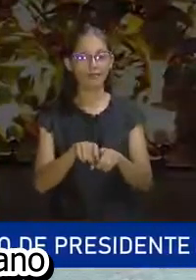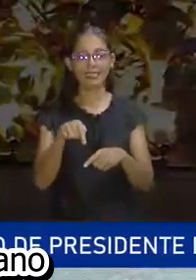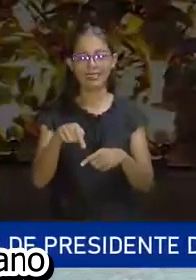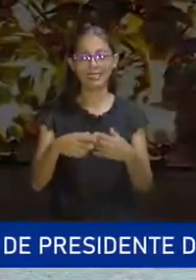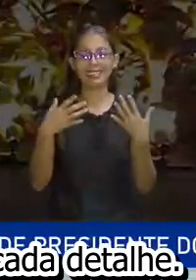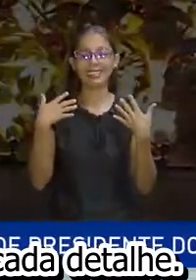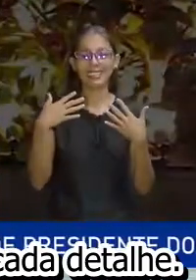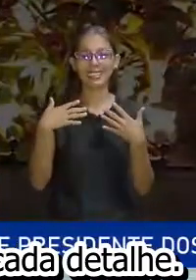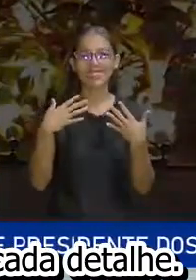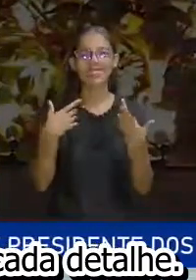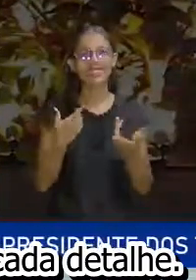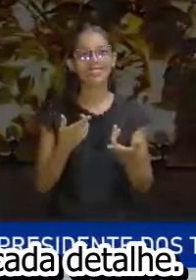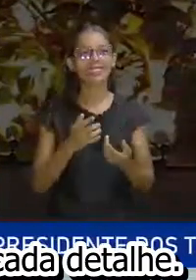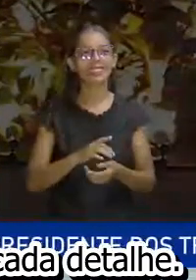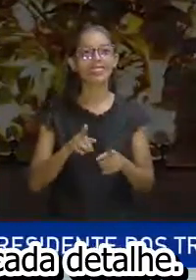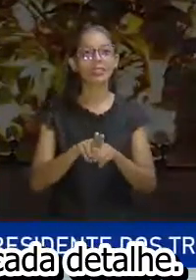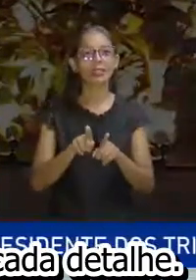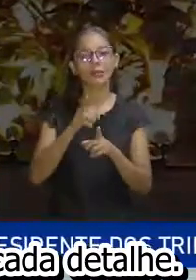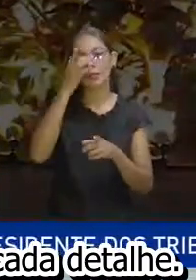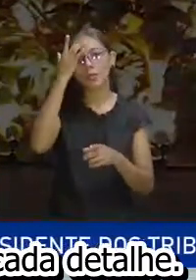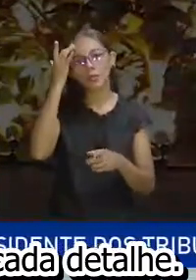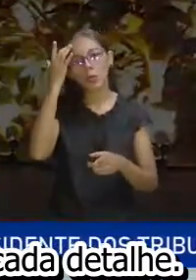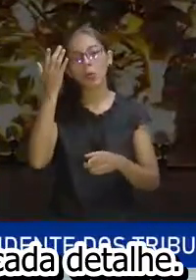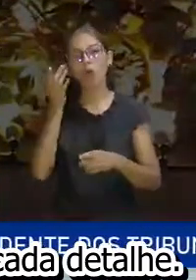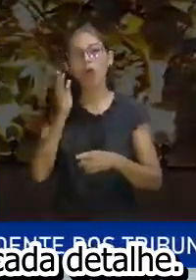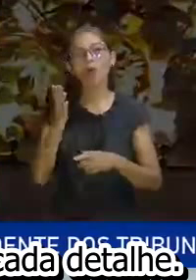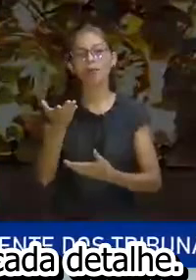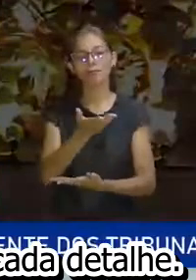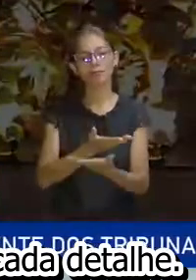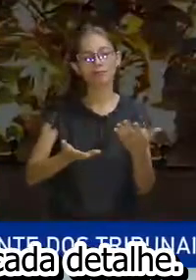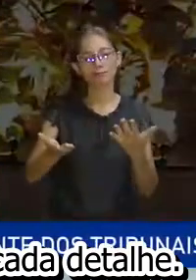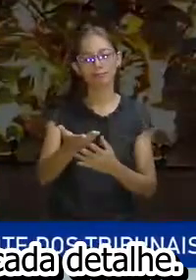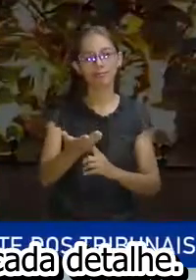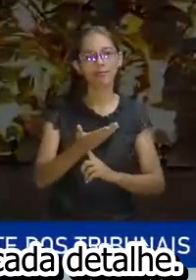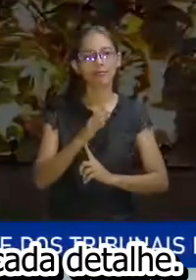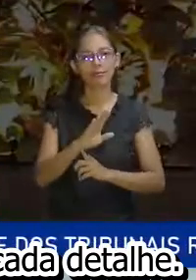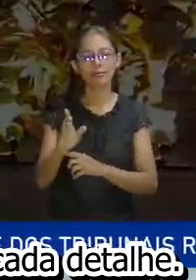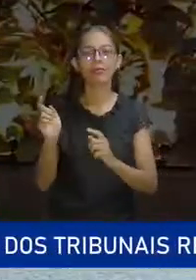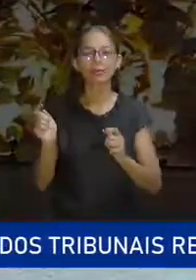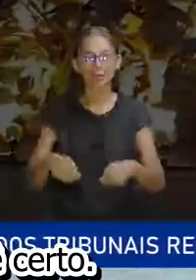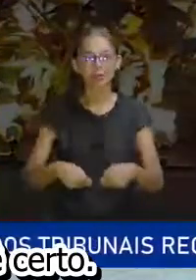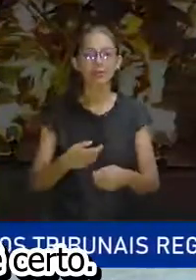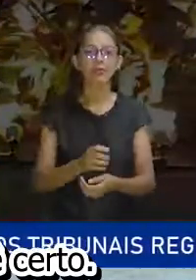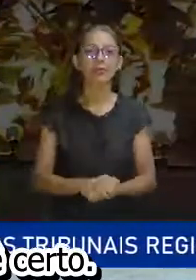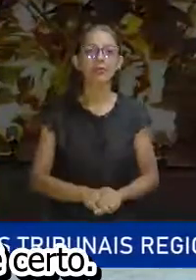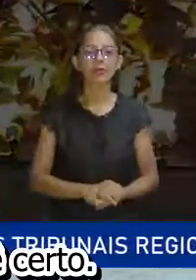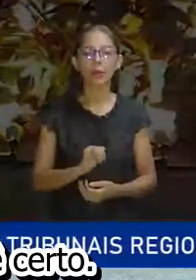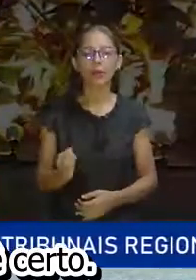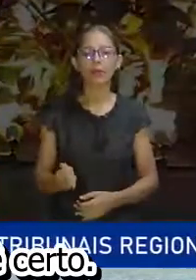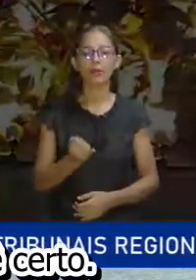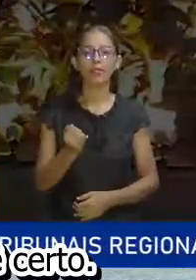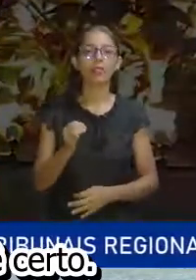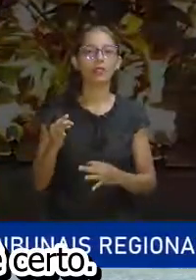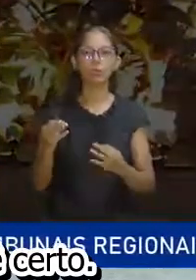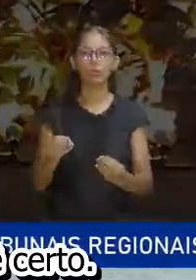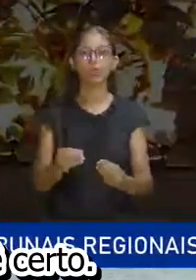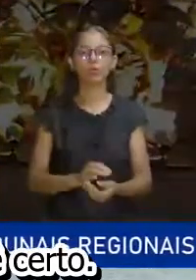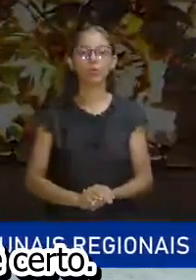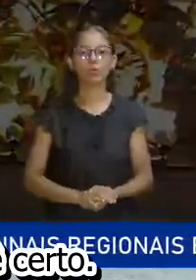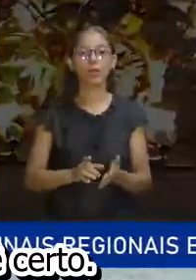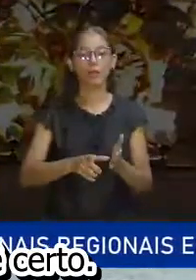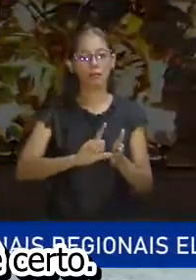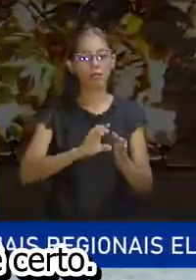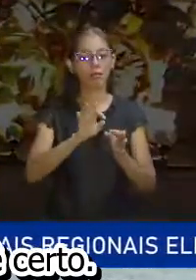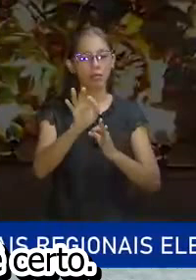calor humano que se encontra nesse extremo norte do país. Aproveitem cada detalhe. Tudo foi minuciosamente